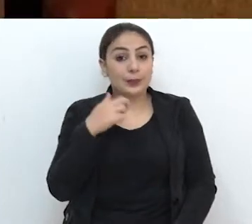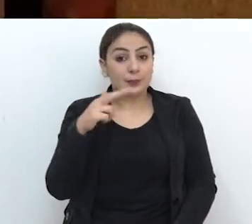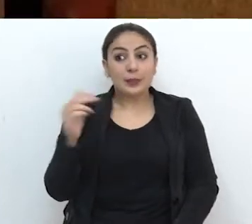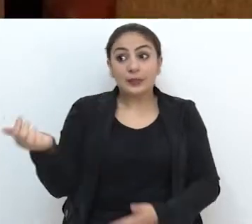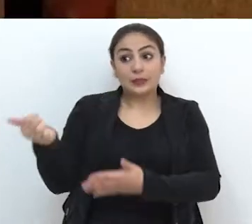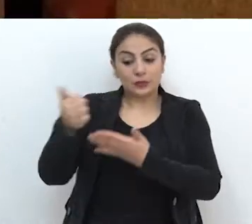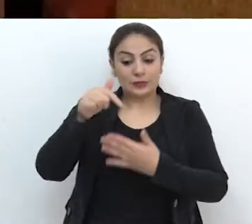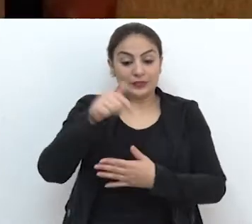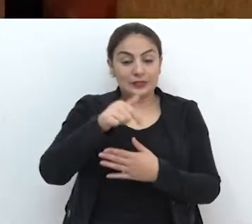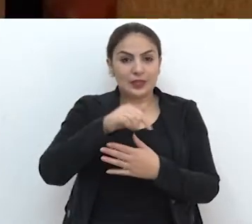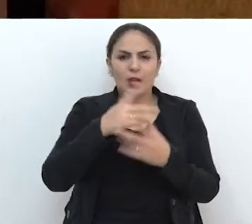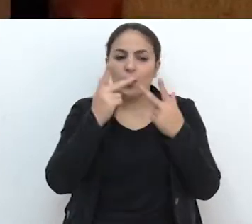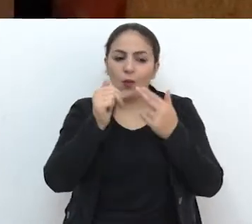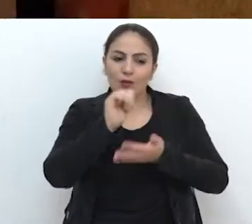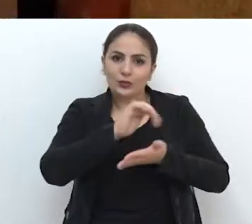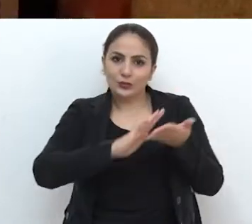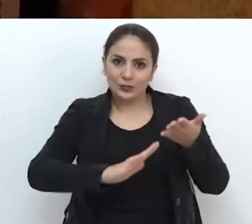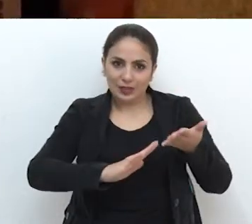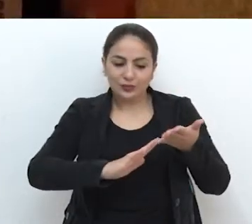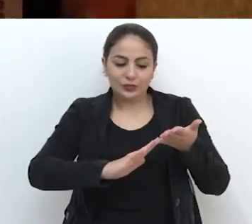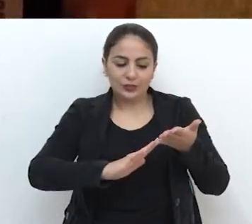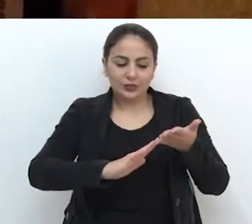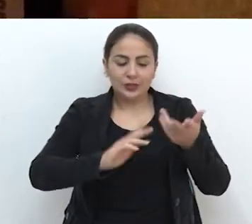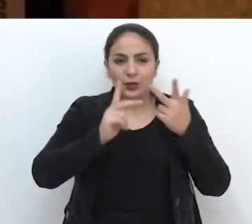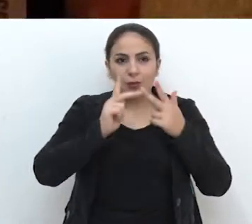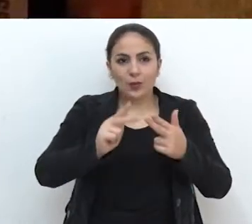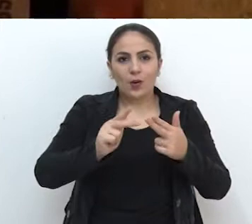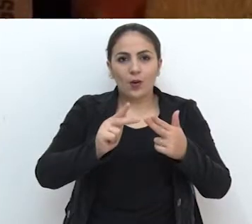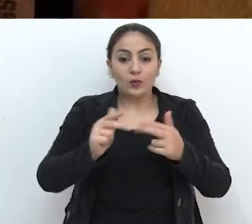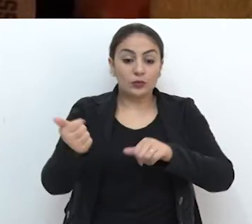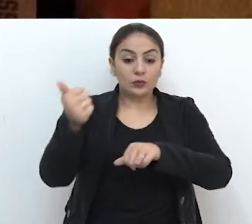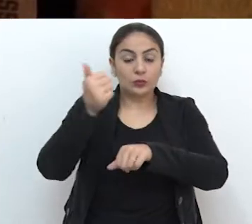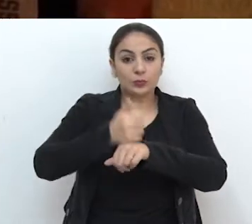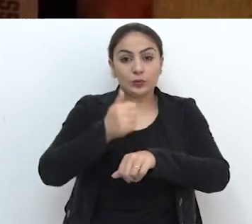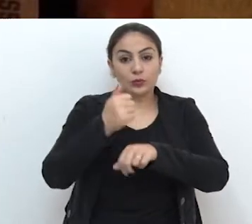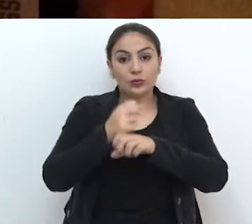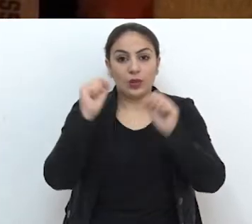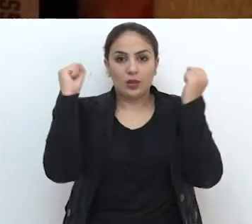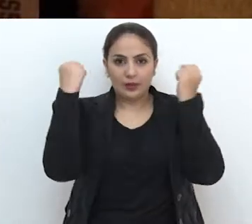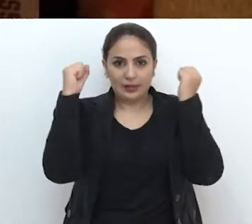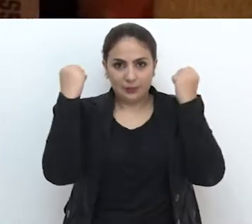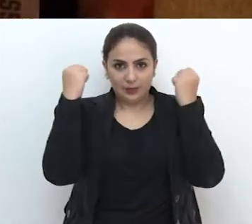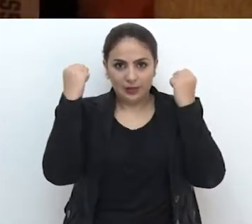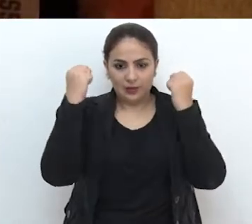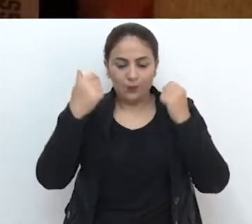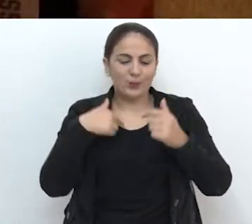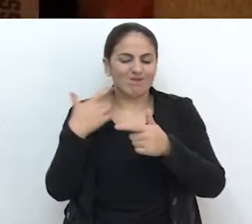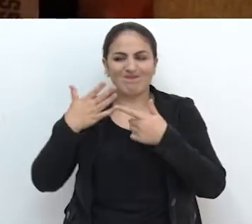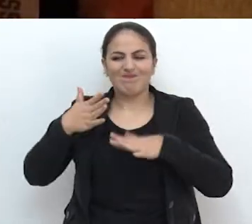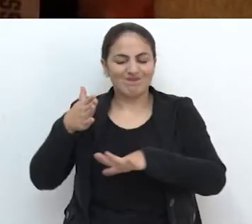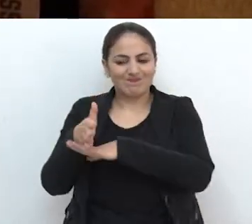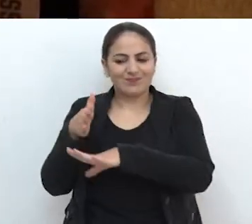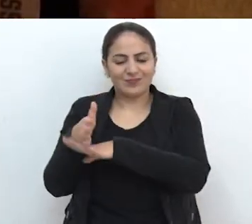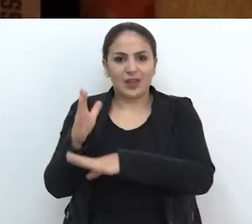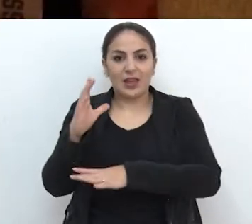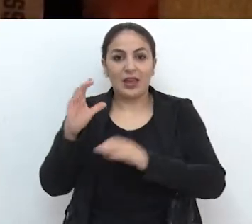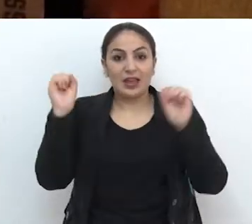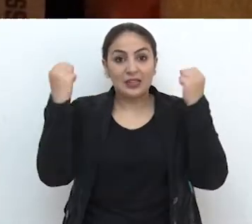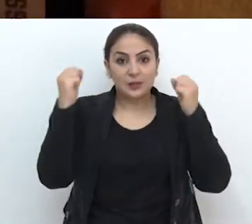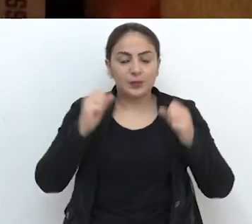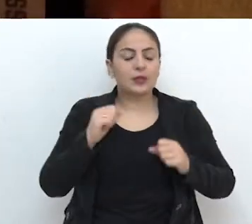CrossFit. Mas como uma atividade, assim, como substituir a academia pelo CrossFit, que eu não estava mais me